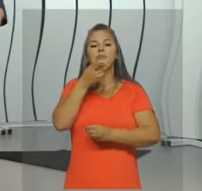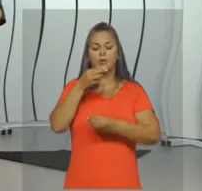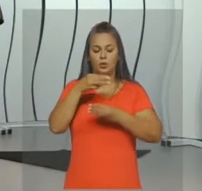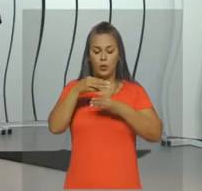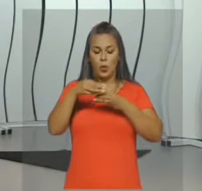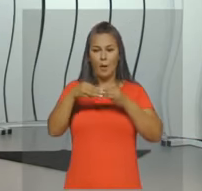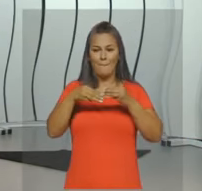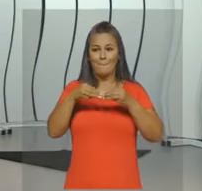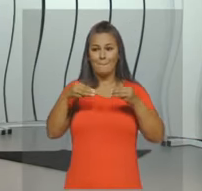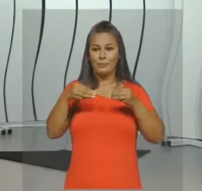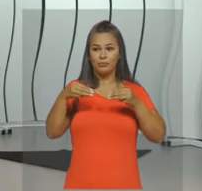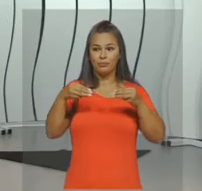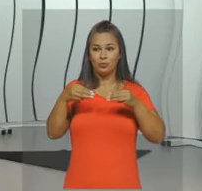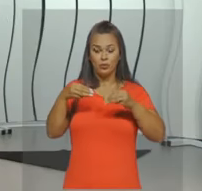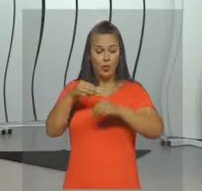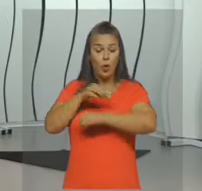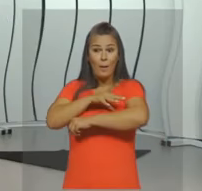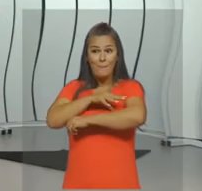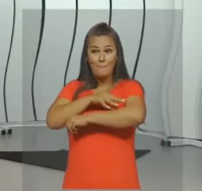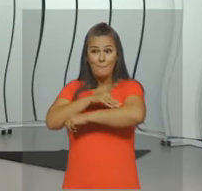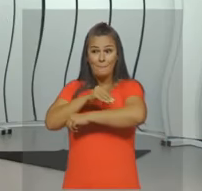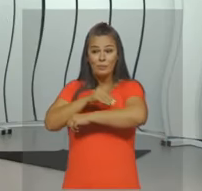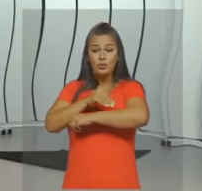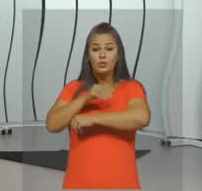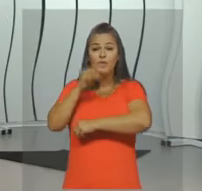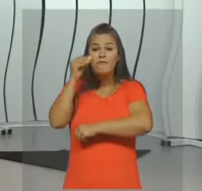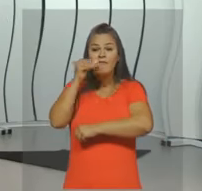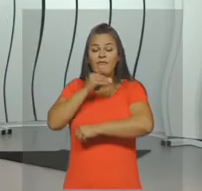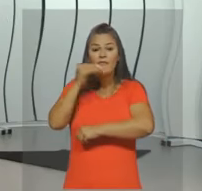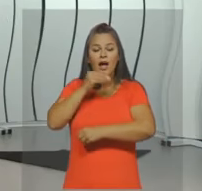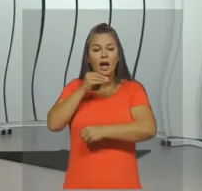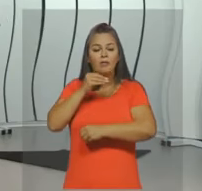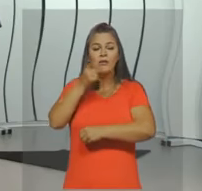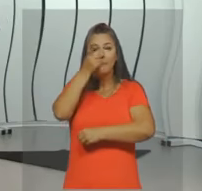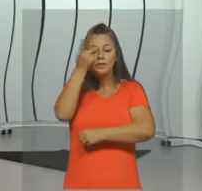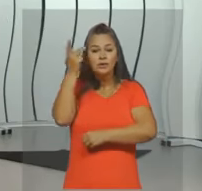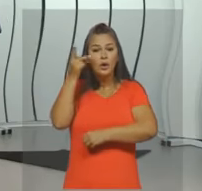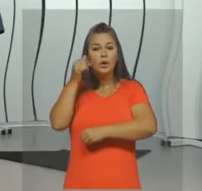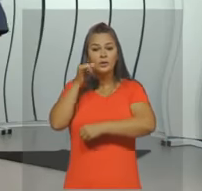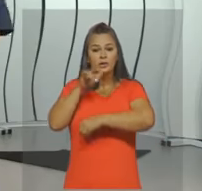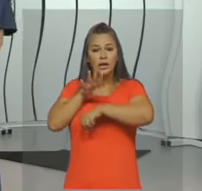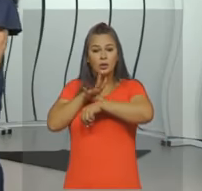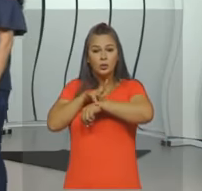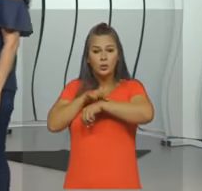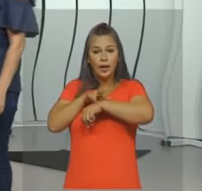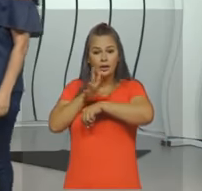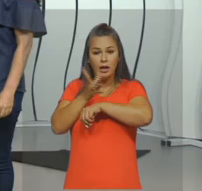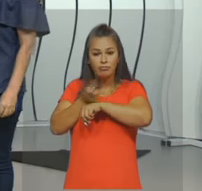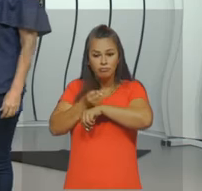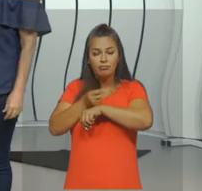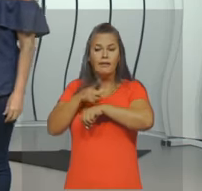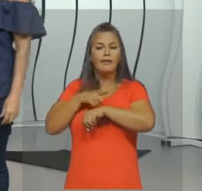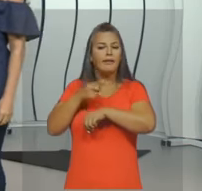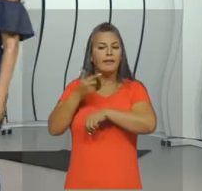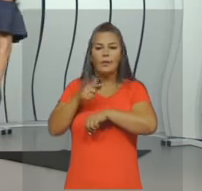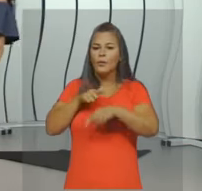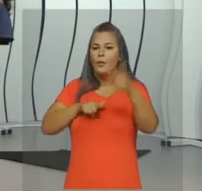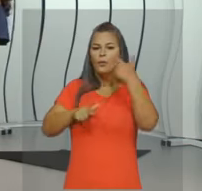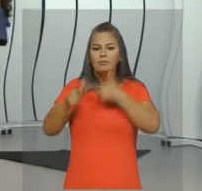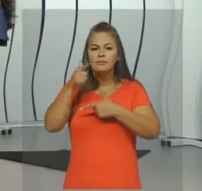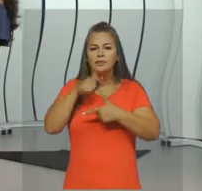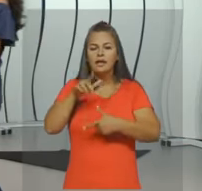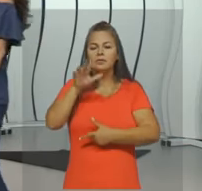de movimentar e até mesmo não conseguir mais respirar, tá? Já é uma doença genética, tá?